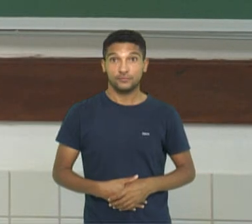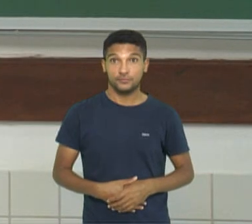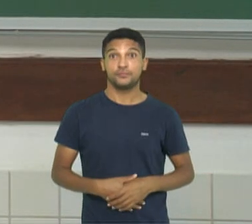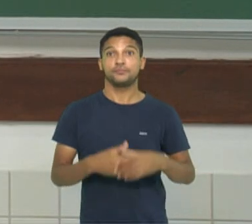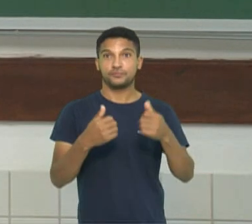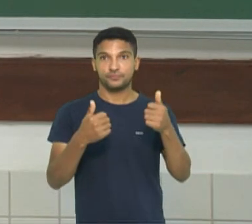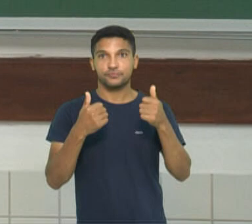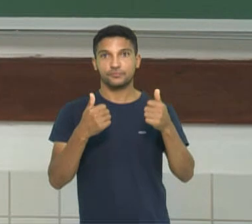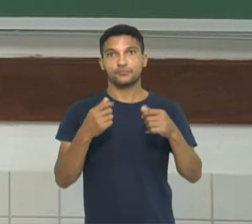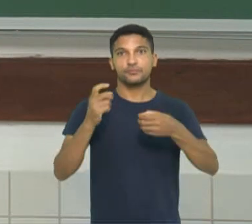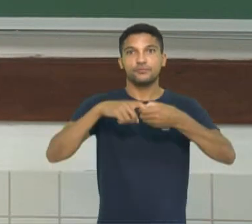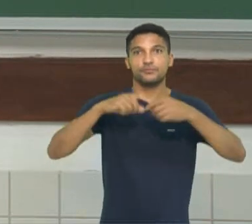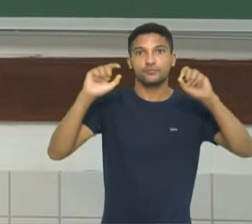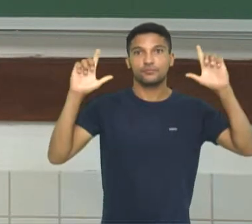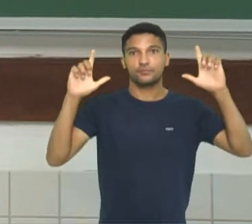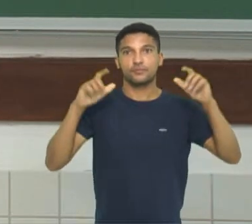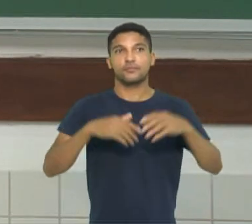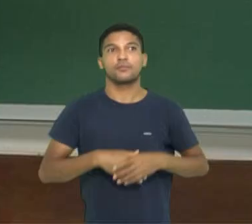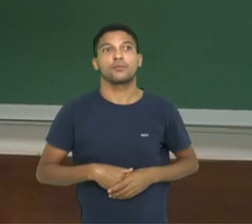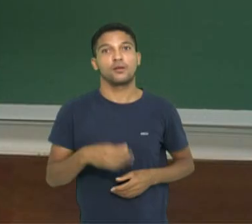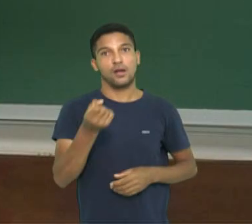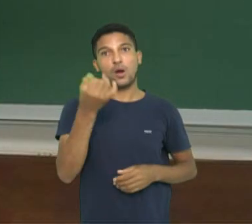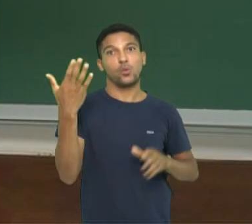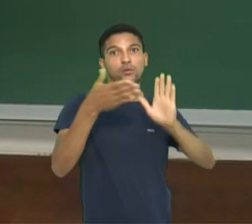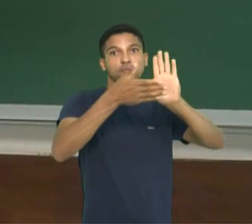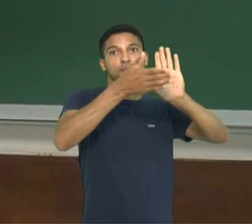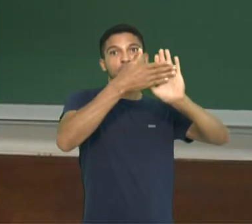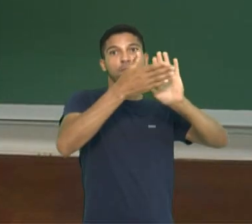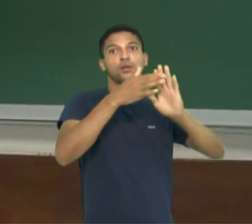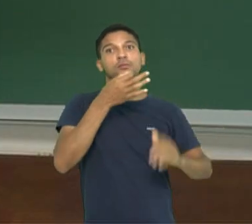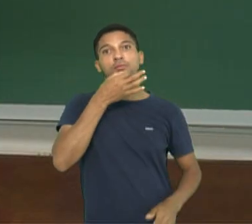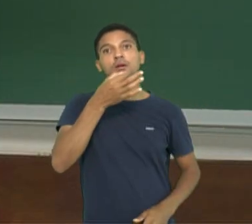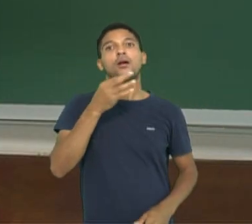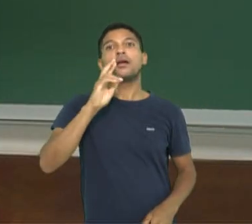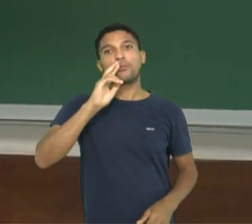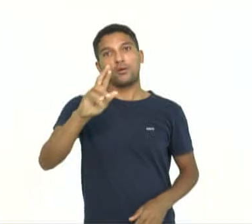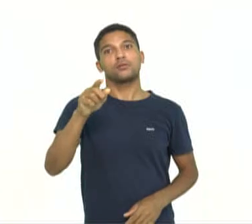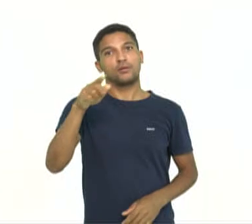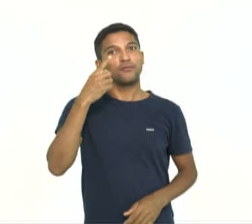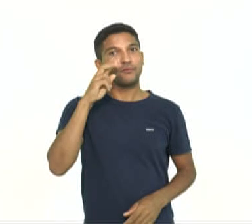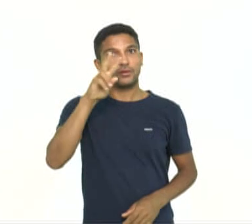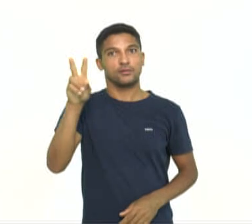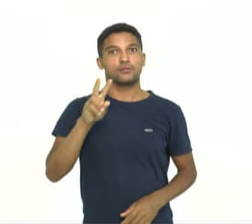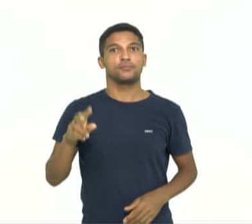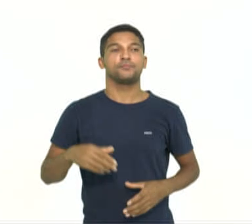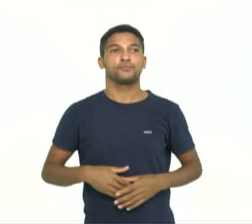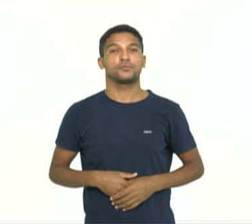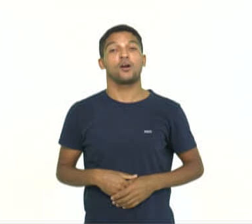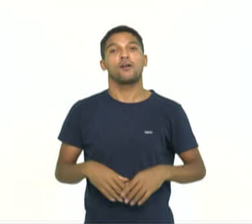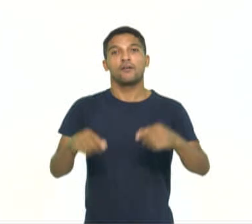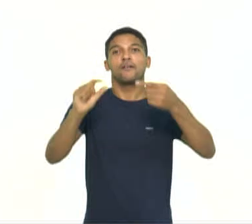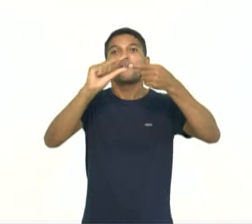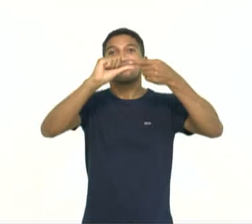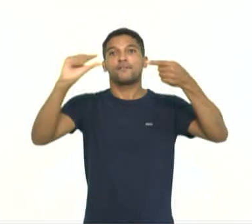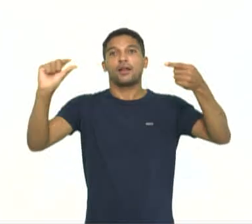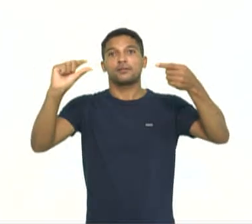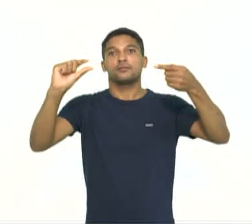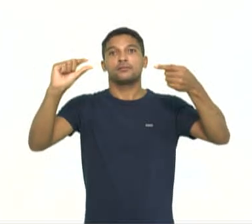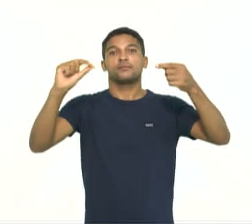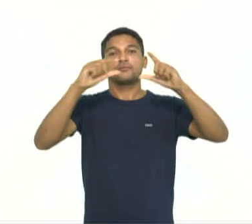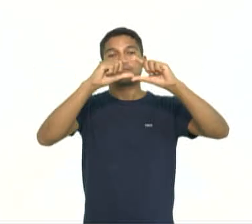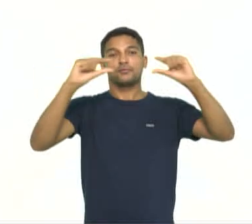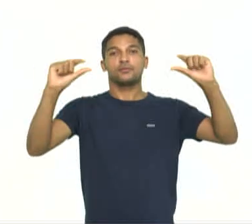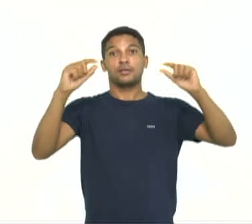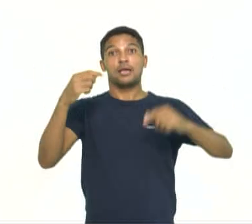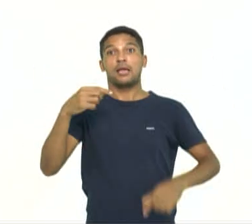E aí, galera, vamos retornar. Então, algumas propostas, né, algumas sugestões ficaram assim. Eu levantei, vírgula, tomei café com pão,